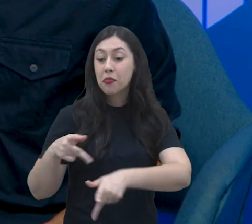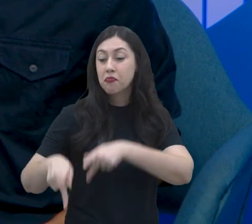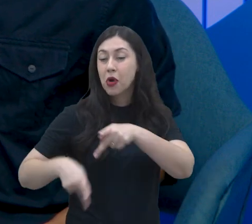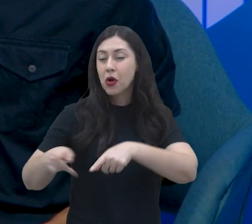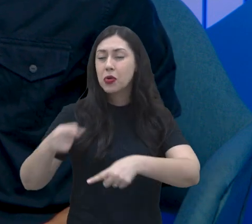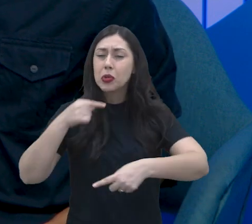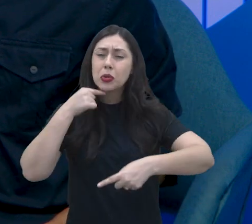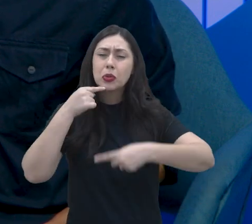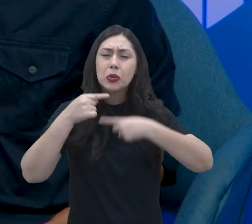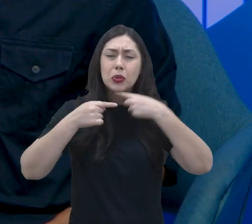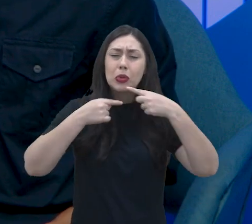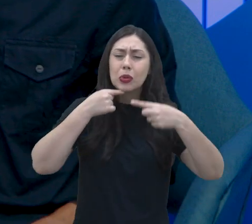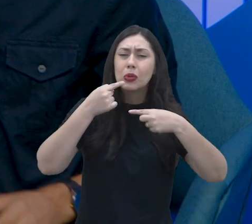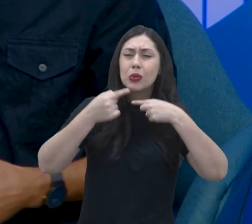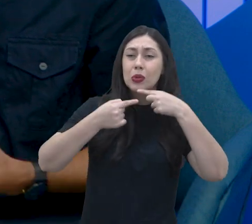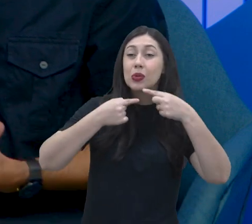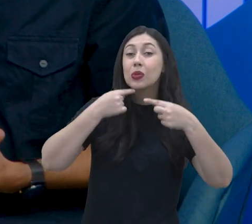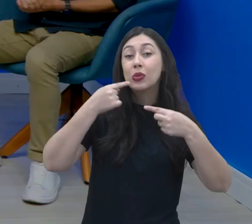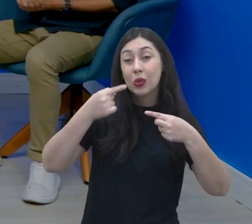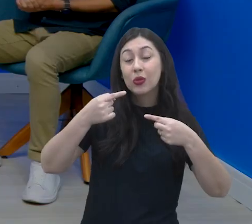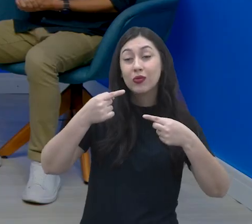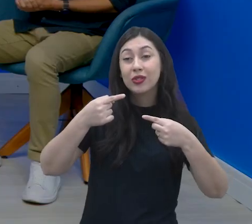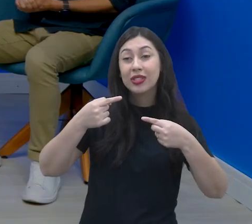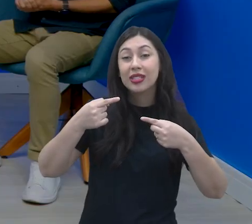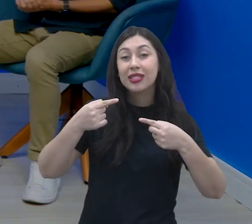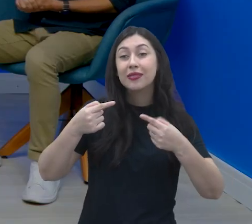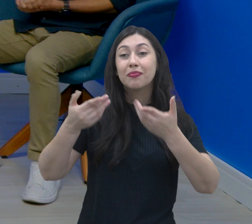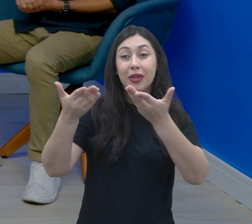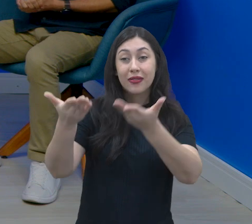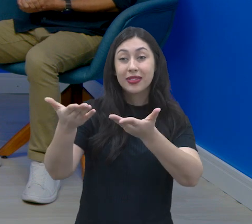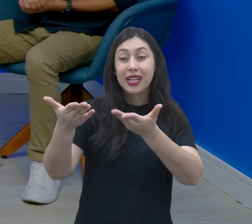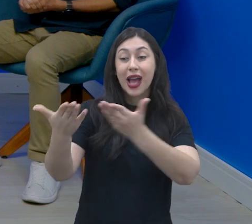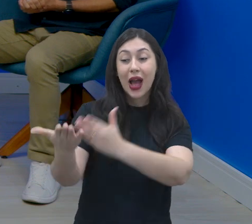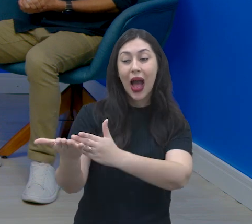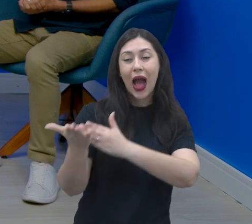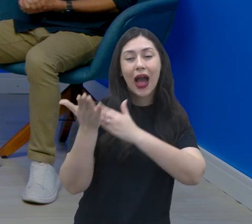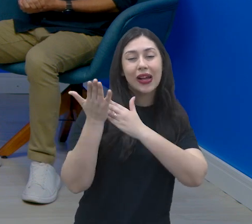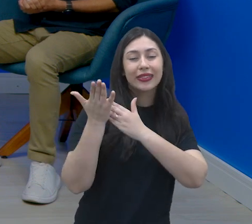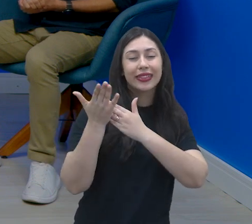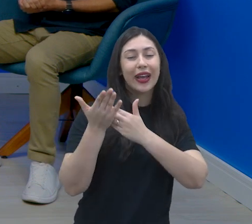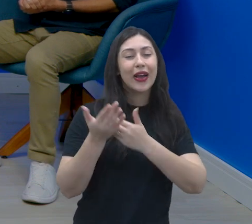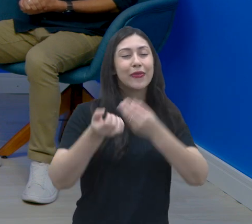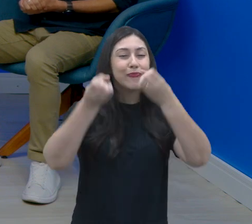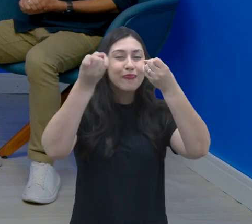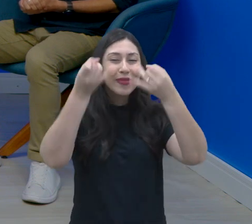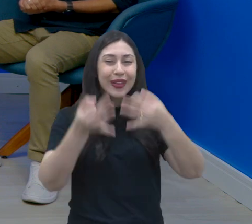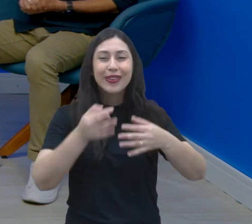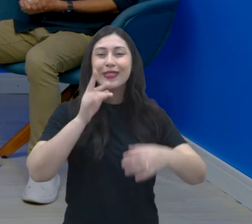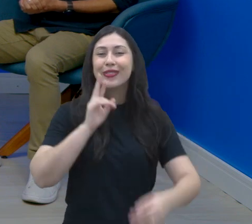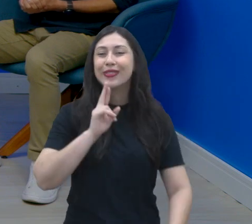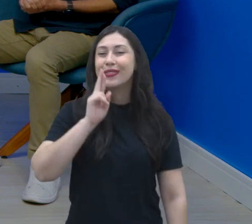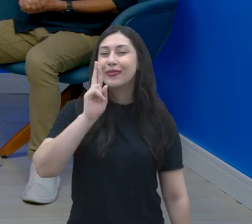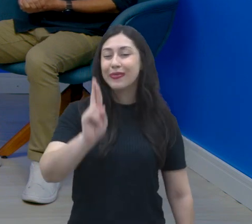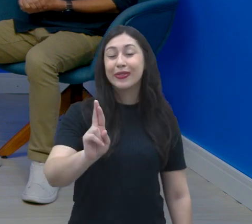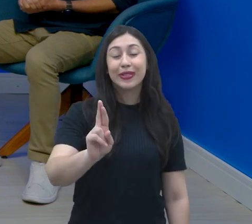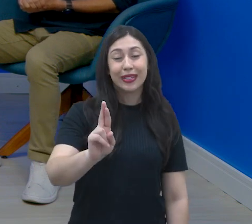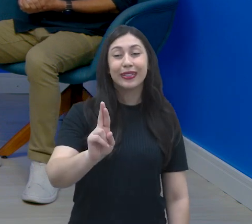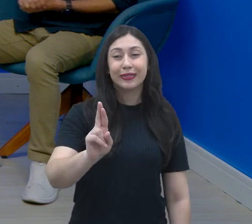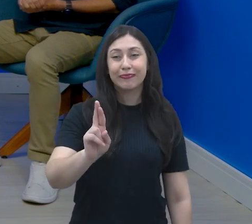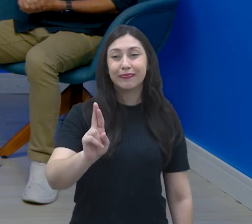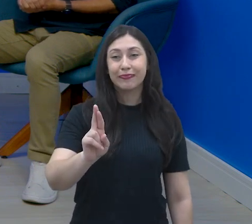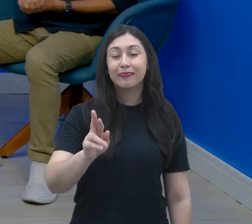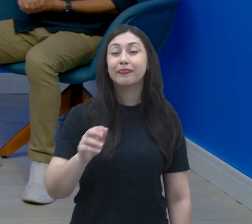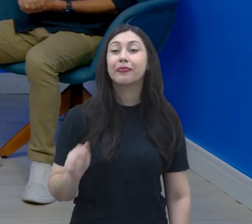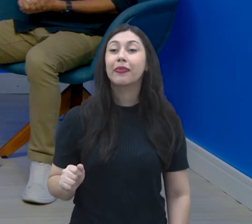da população, de forma geral, né, Matheus? Para a nossa especialista ajudar a gente a tirar essas